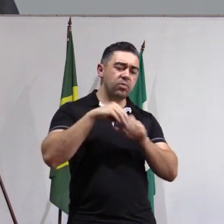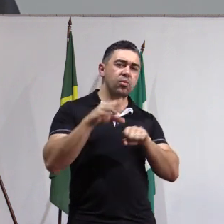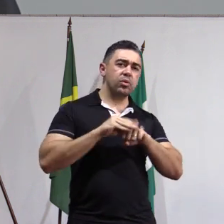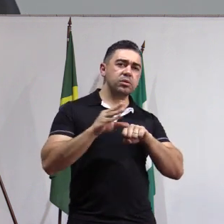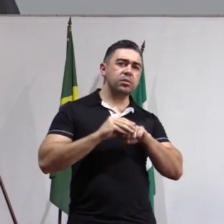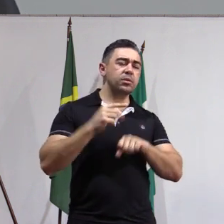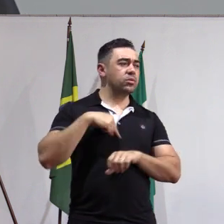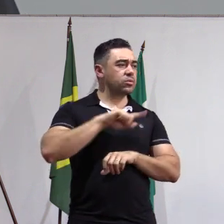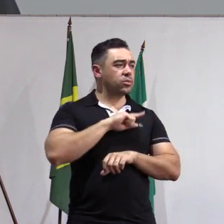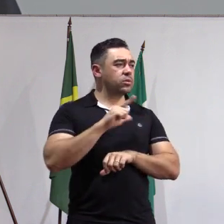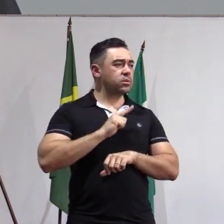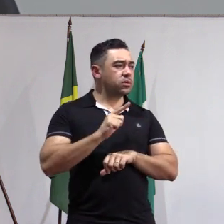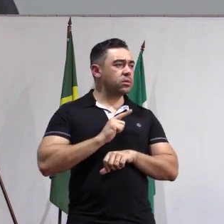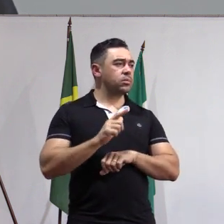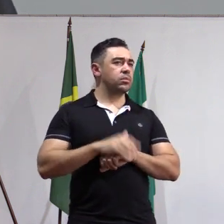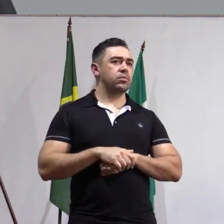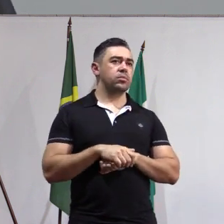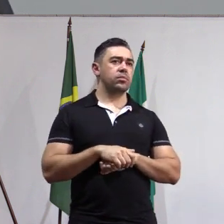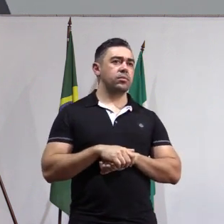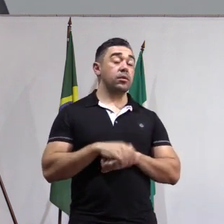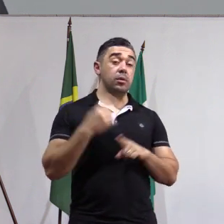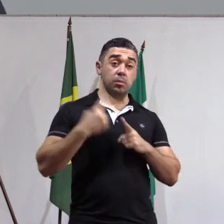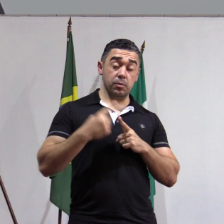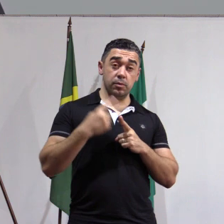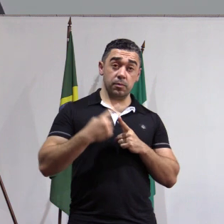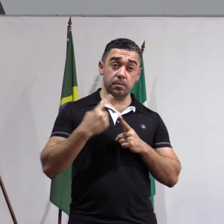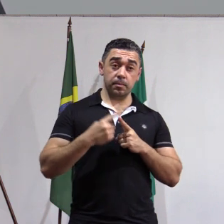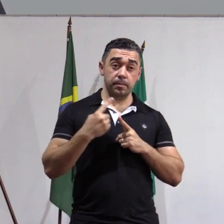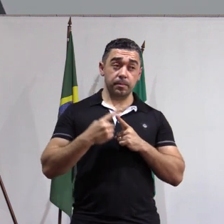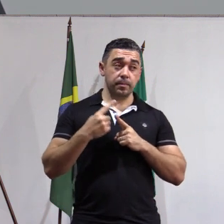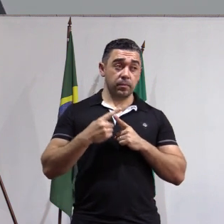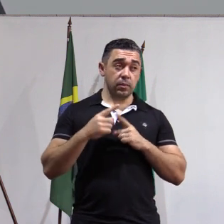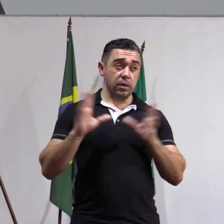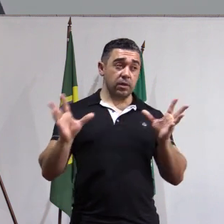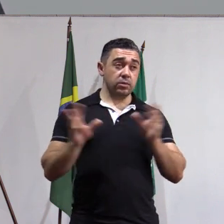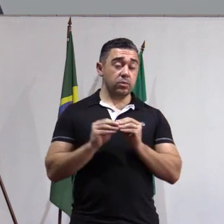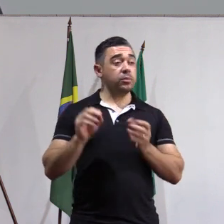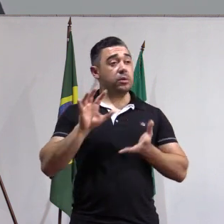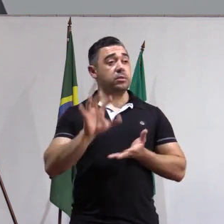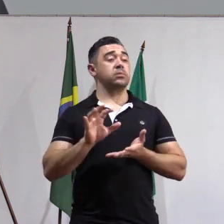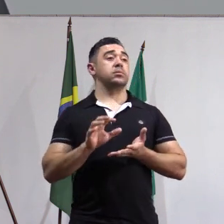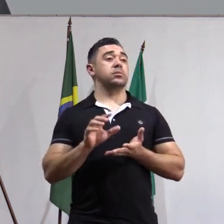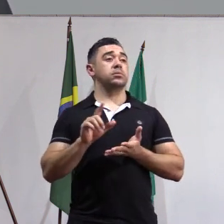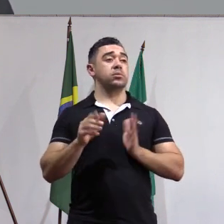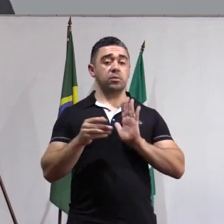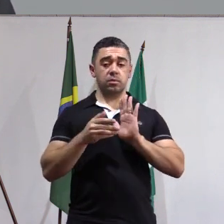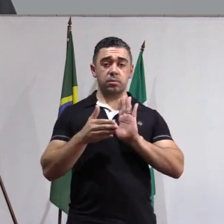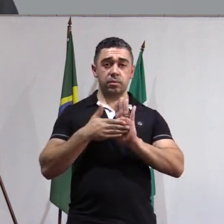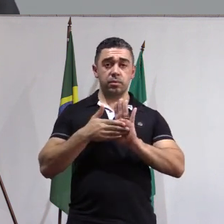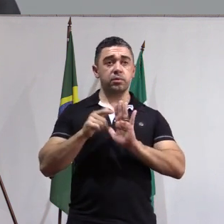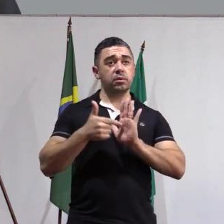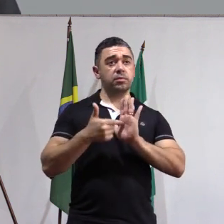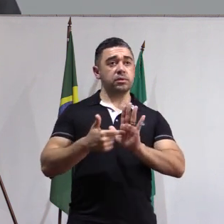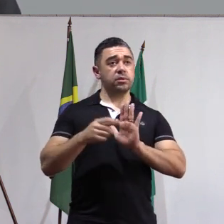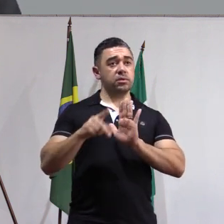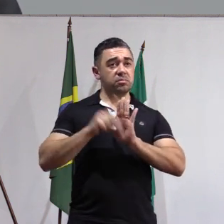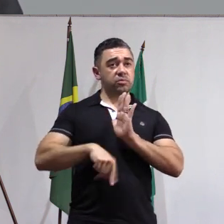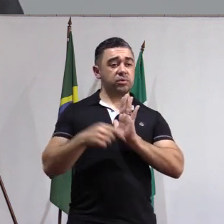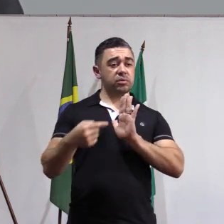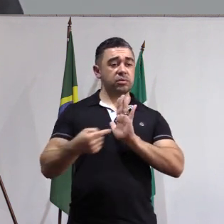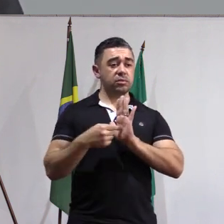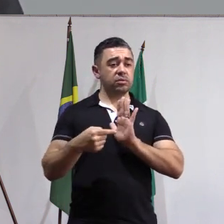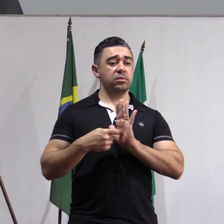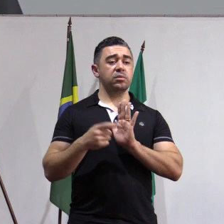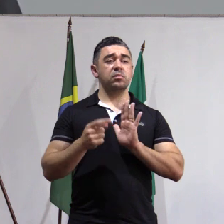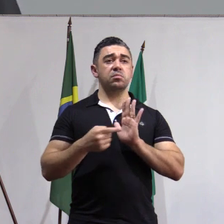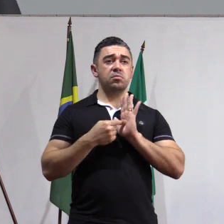nós produzimos. Porque, em suma, o projeto apresenta isso. O projeto apresenta